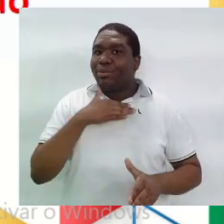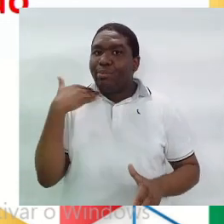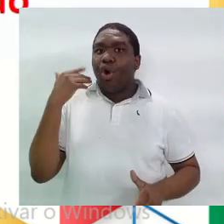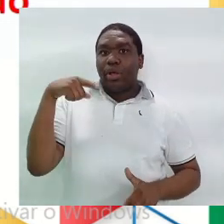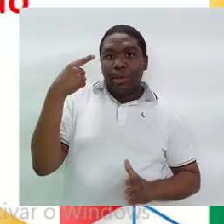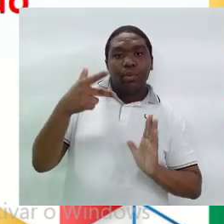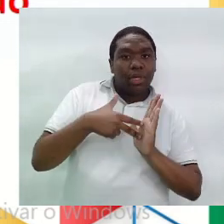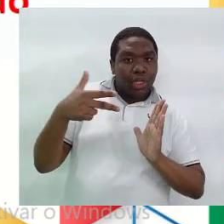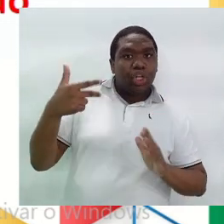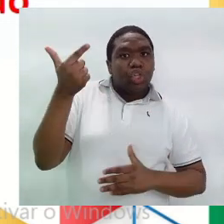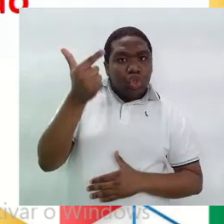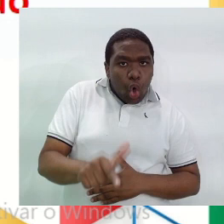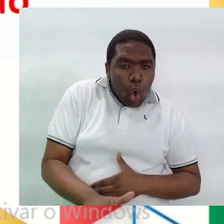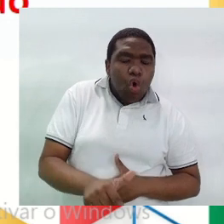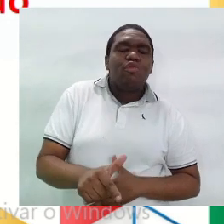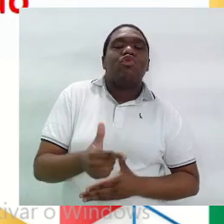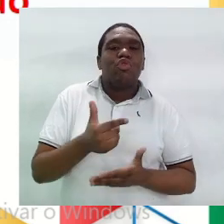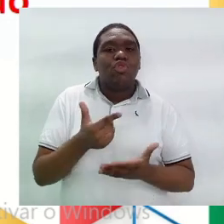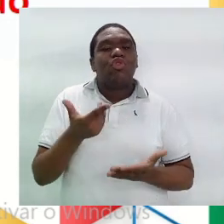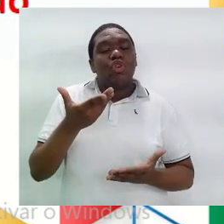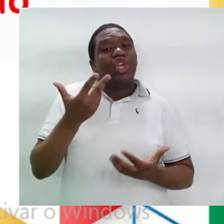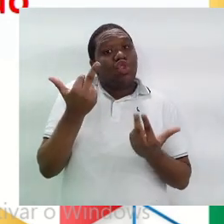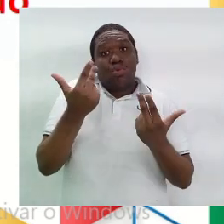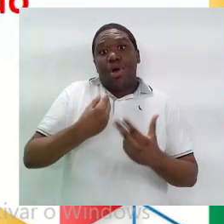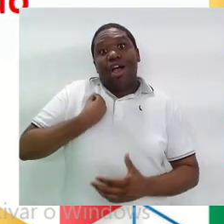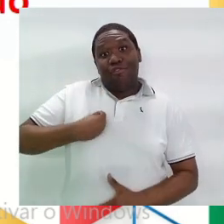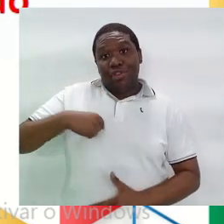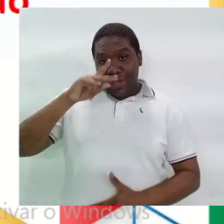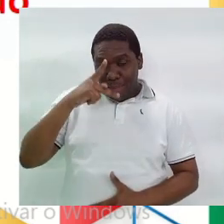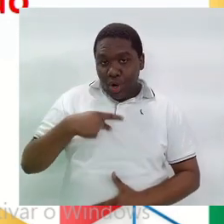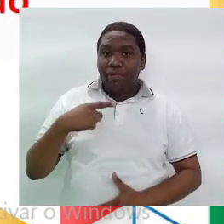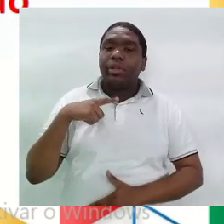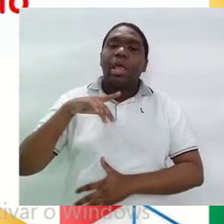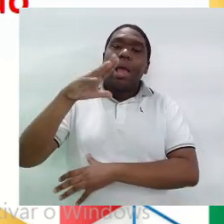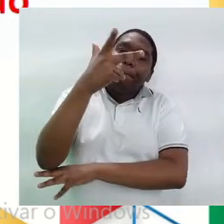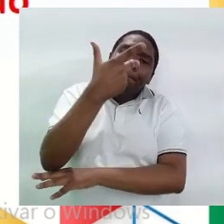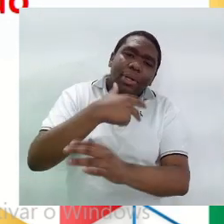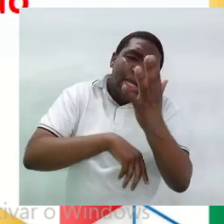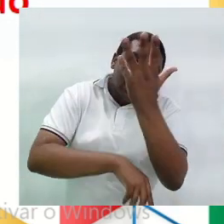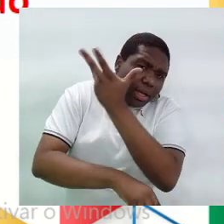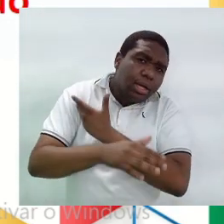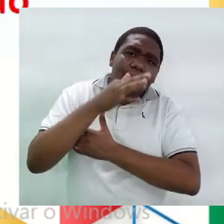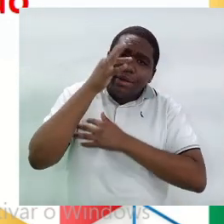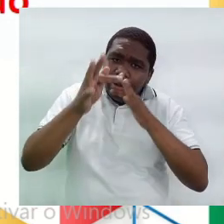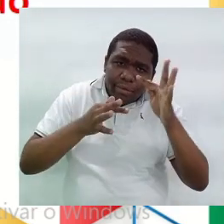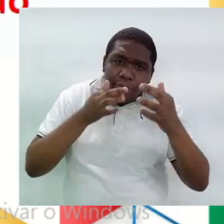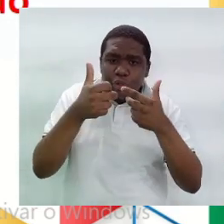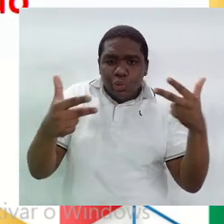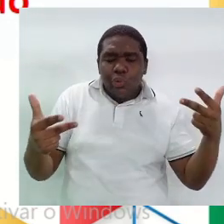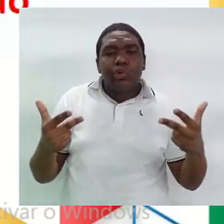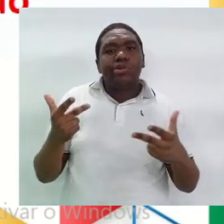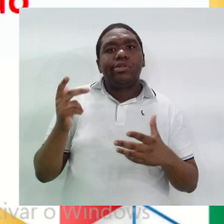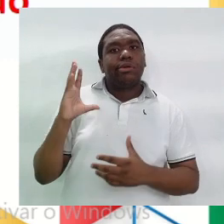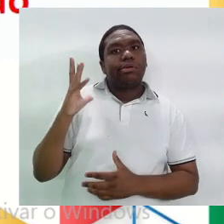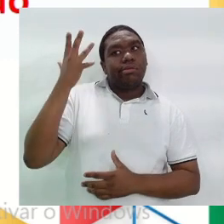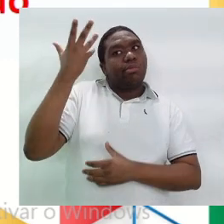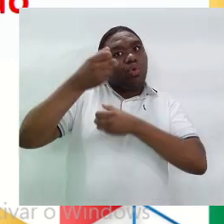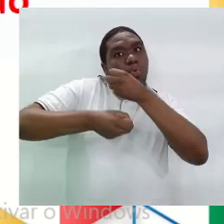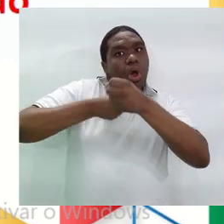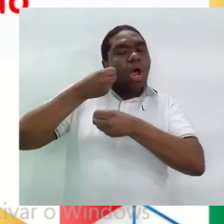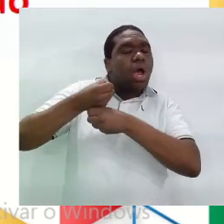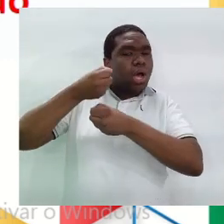renasce, assim como a própria vida, as plantas, as estações do ano, etc. Ele